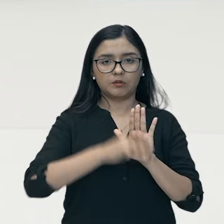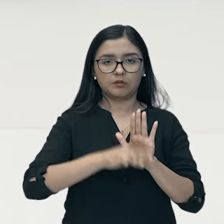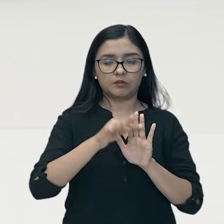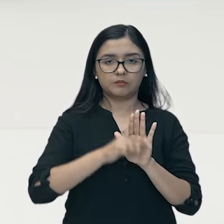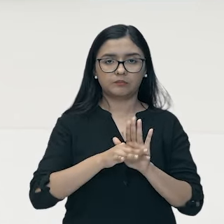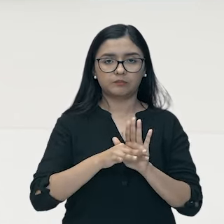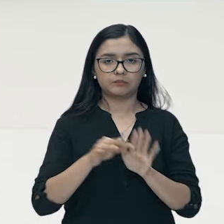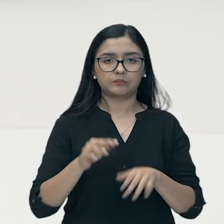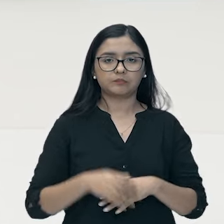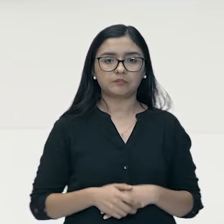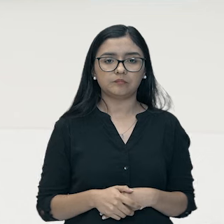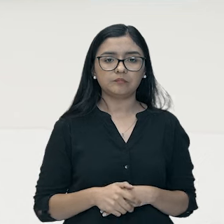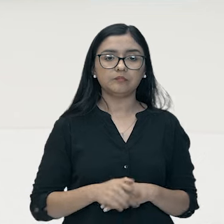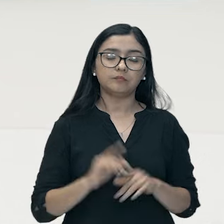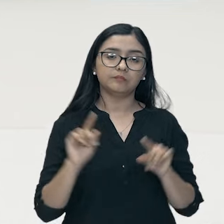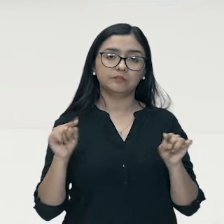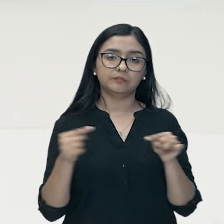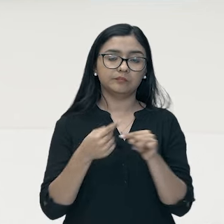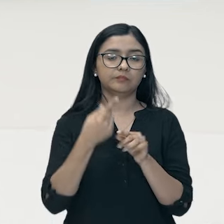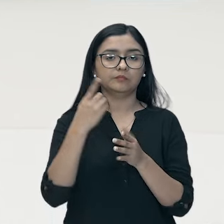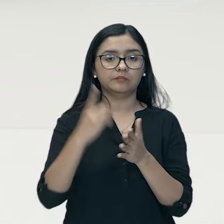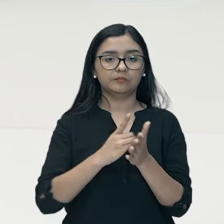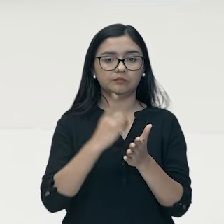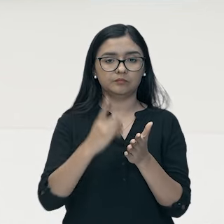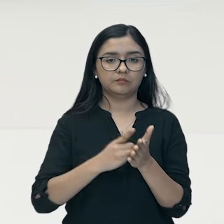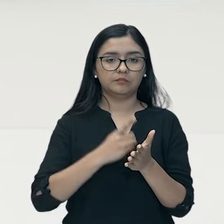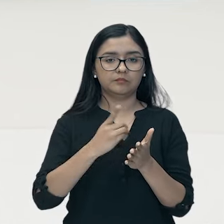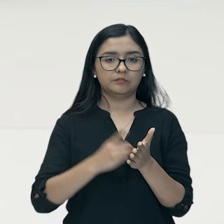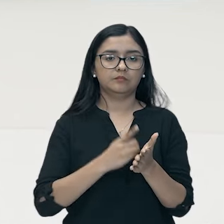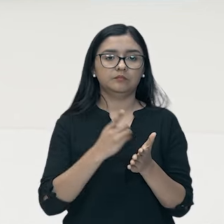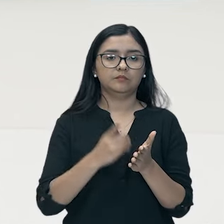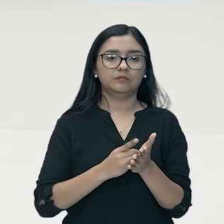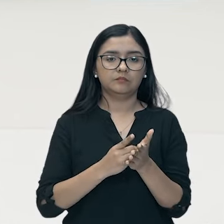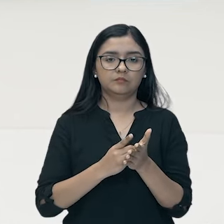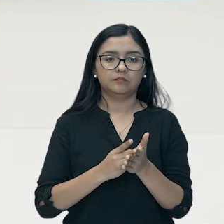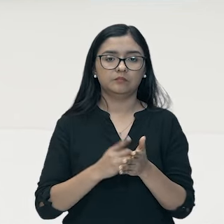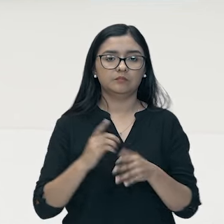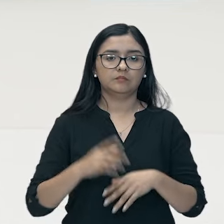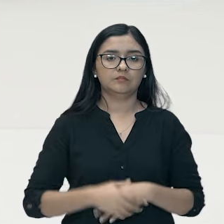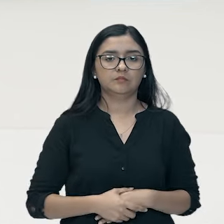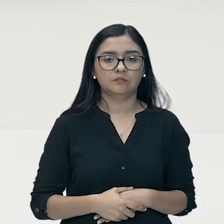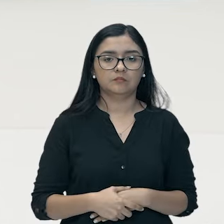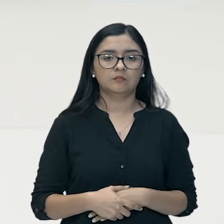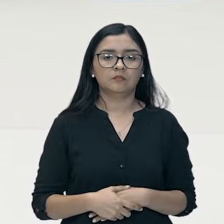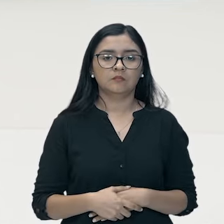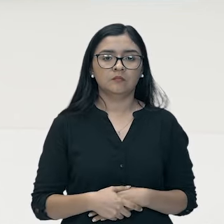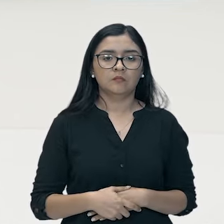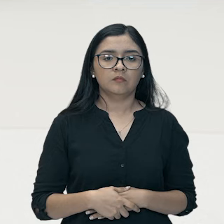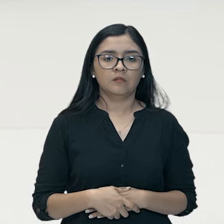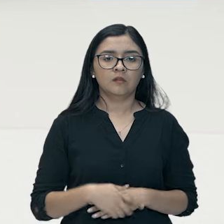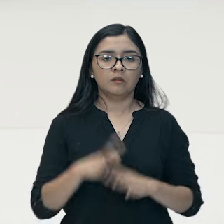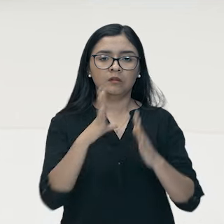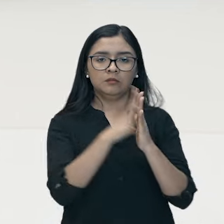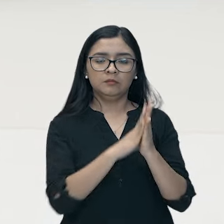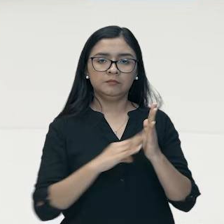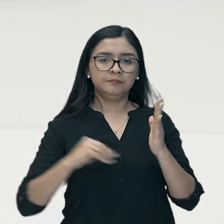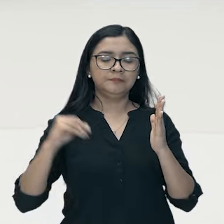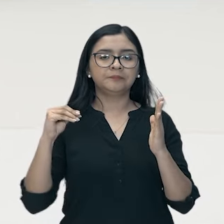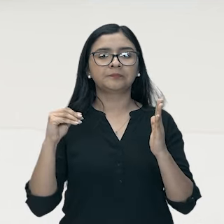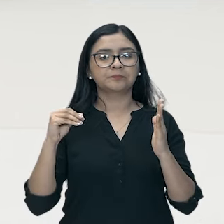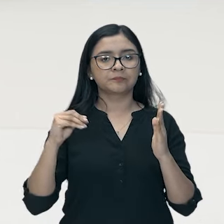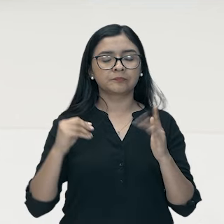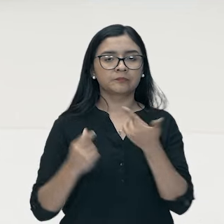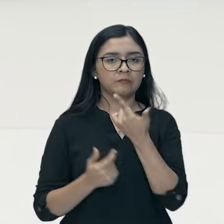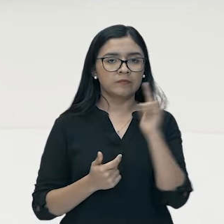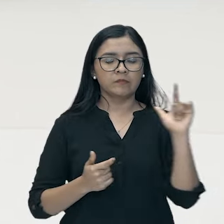realidade de acordo com o dicionário Prim beirã é a imitação burlesca de qualquer obra literária